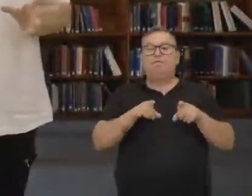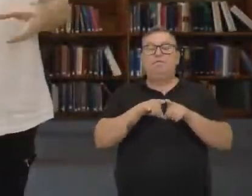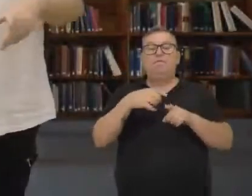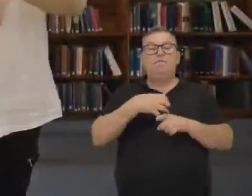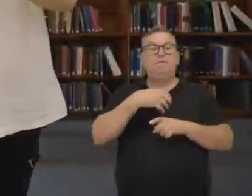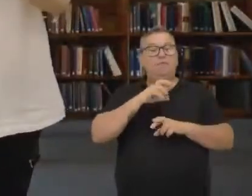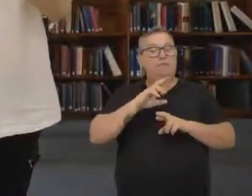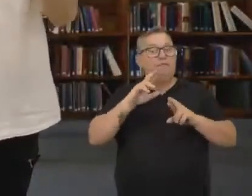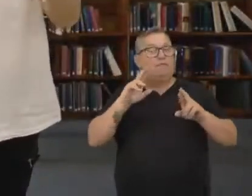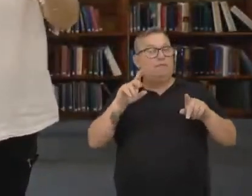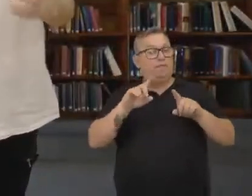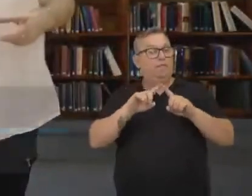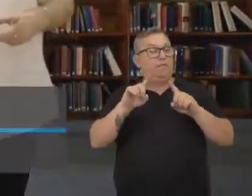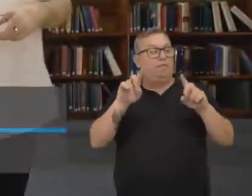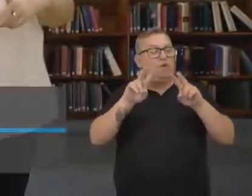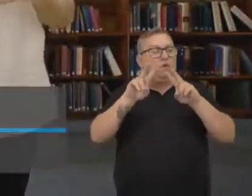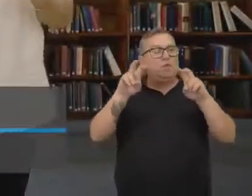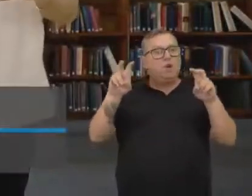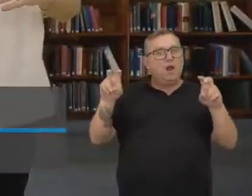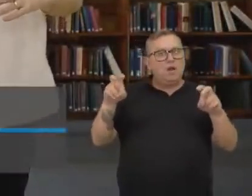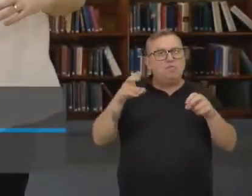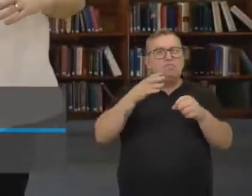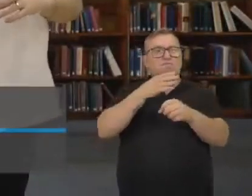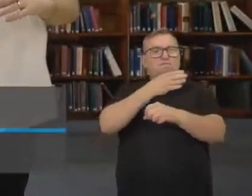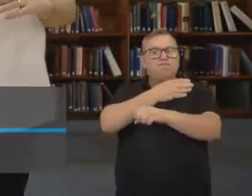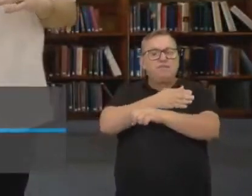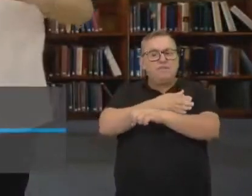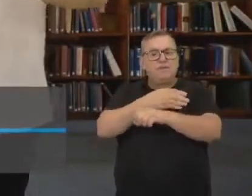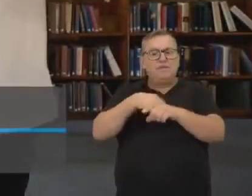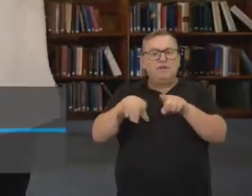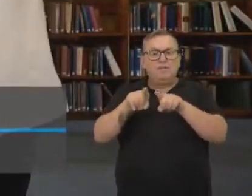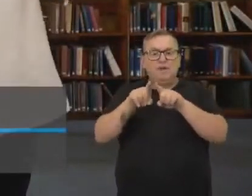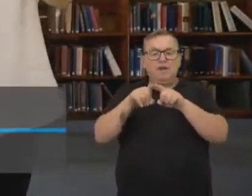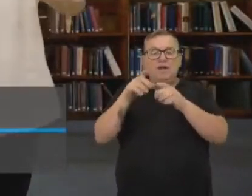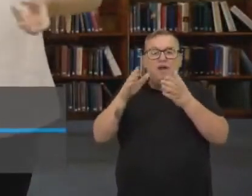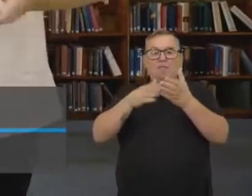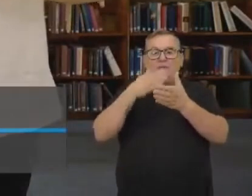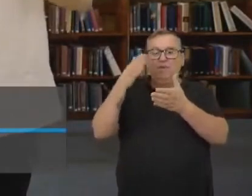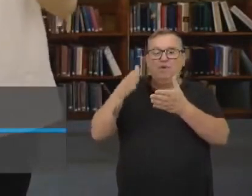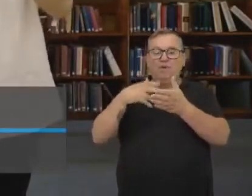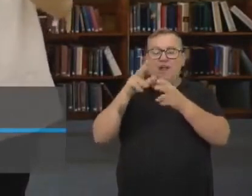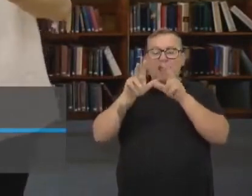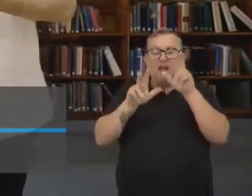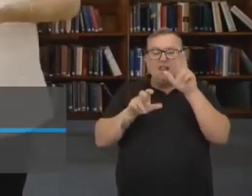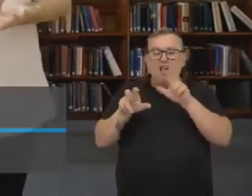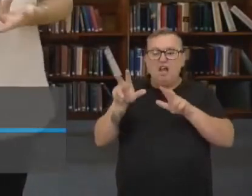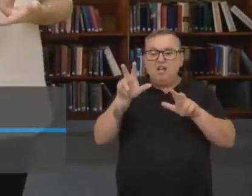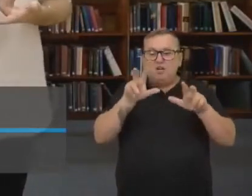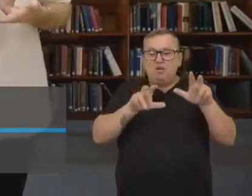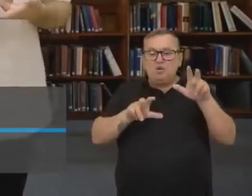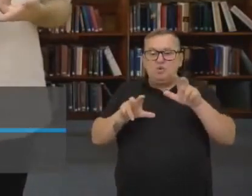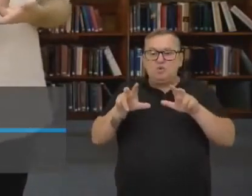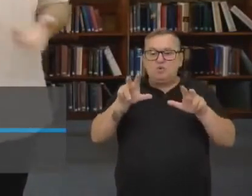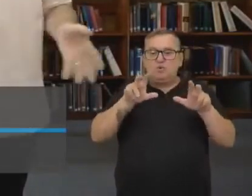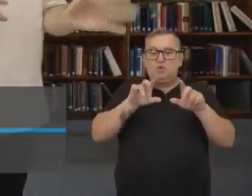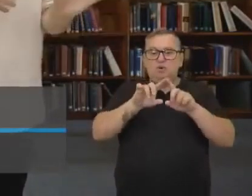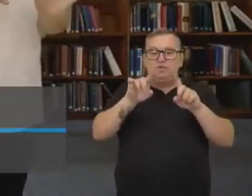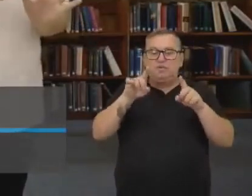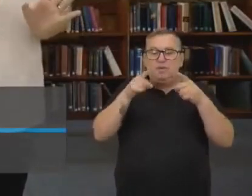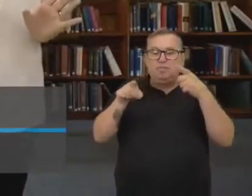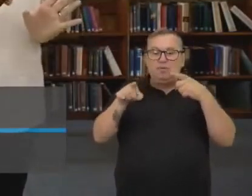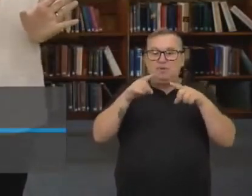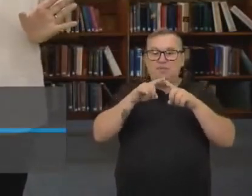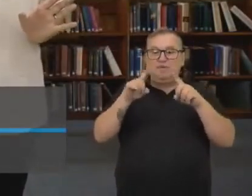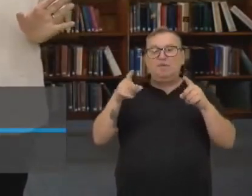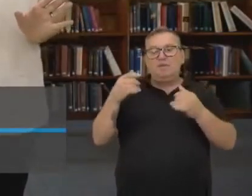está brincando com o tema medieval, né? Trouxemos a biblioteca, trouxemos dragões, trouxemos uma música, uma ambientação diferente, para que a